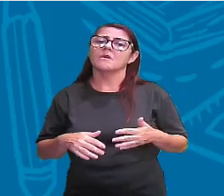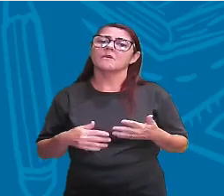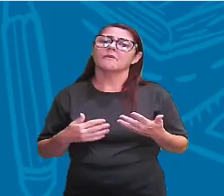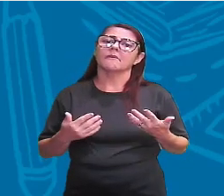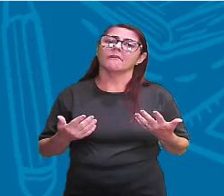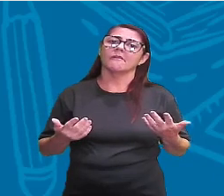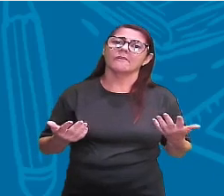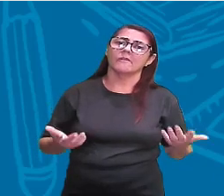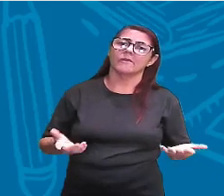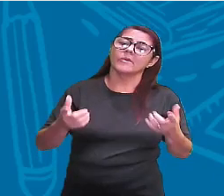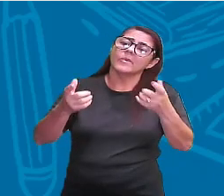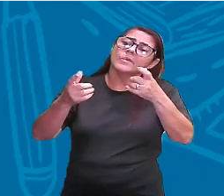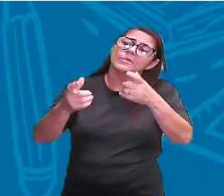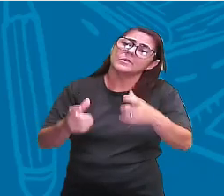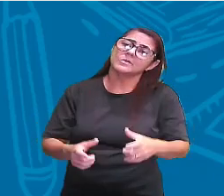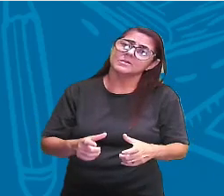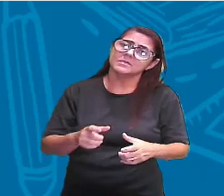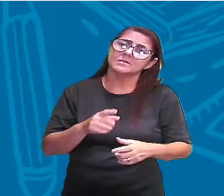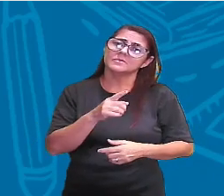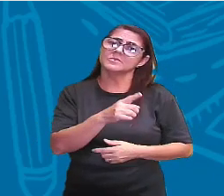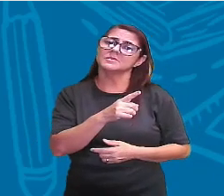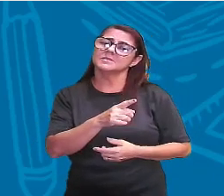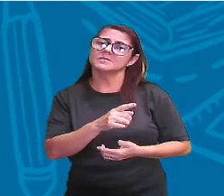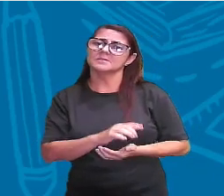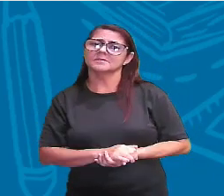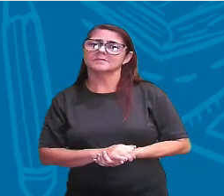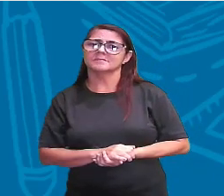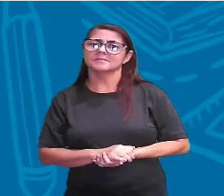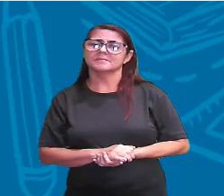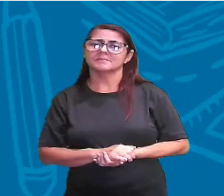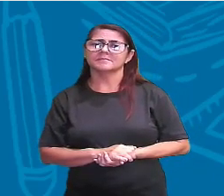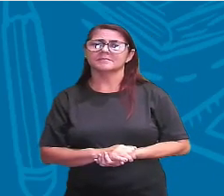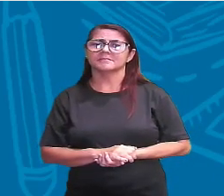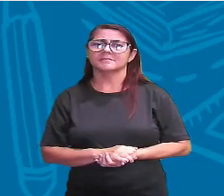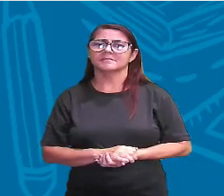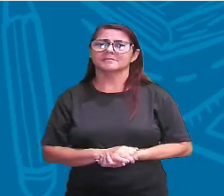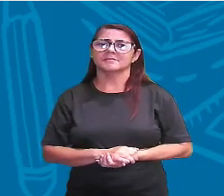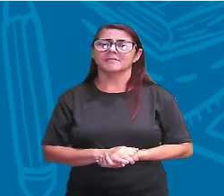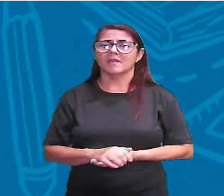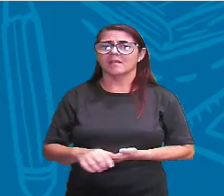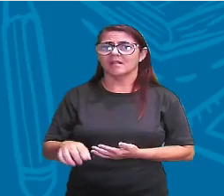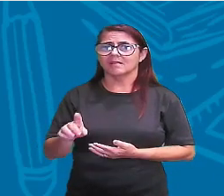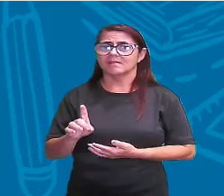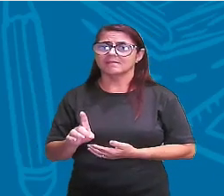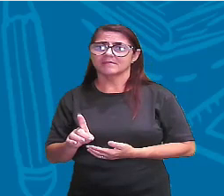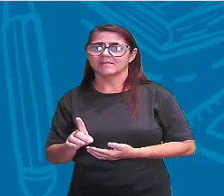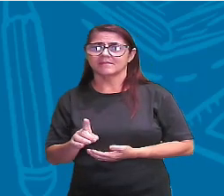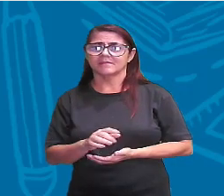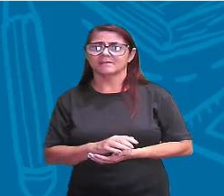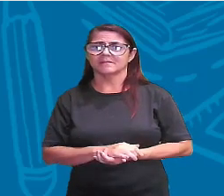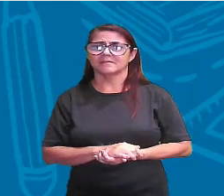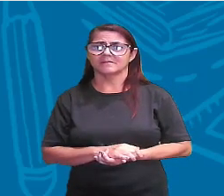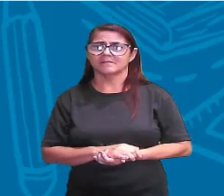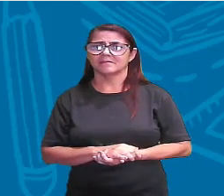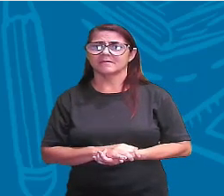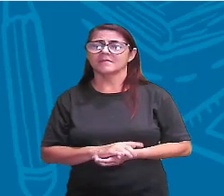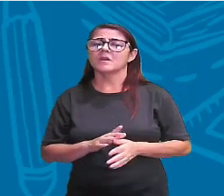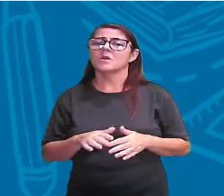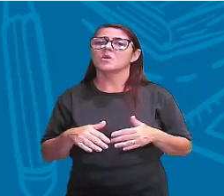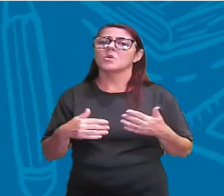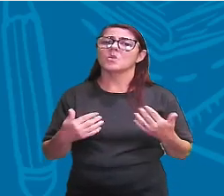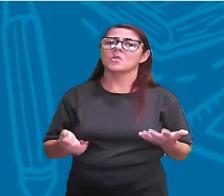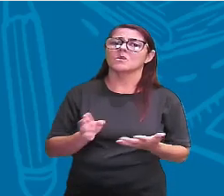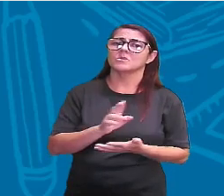quero saber onde você está. Então, acompanhe a sequência. E a letra D, what's your name? Qual é o